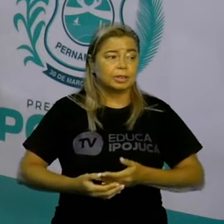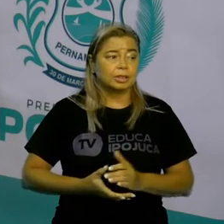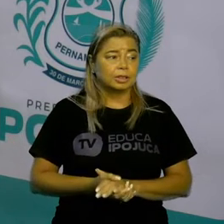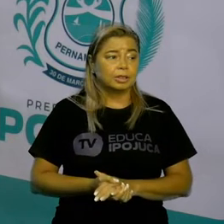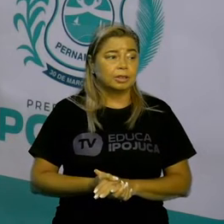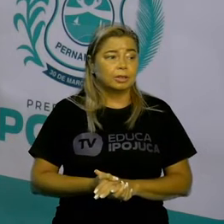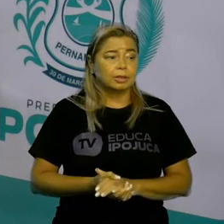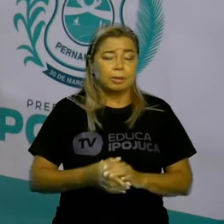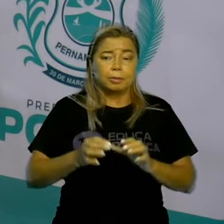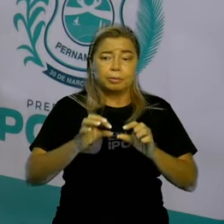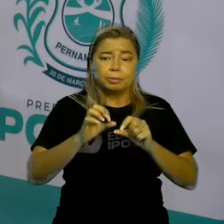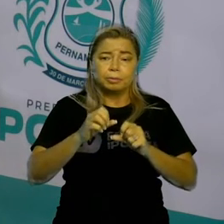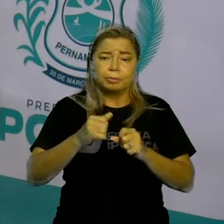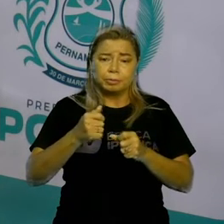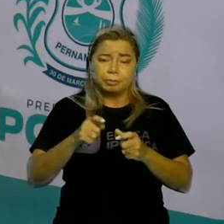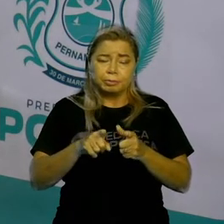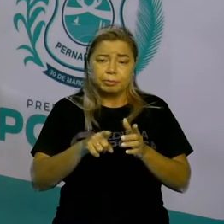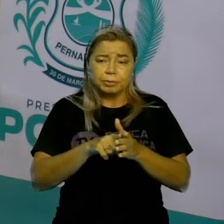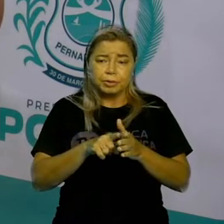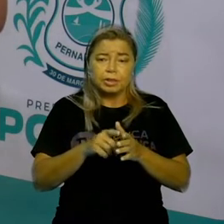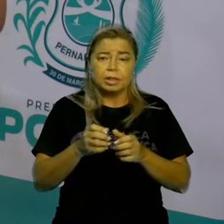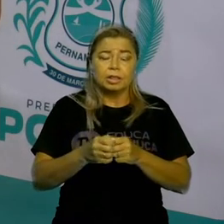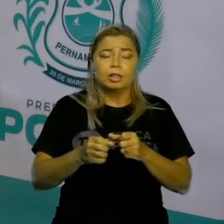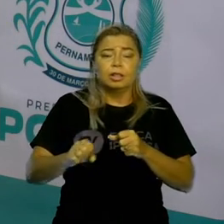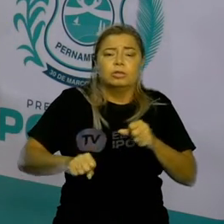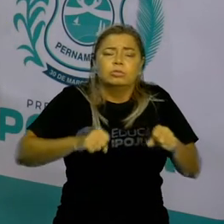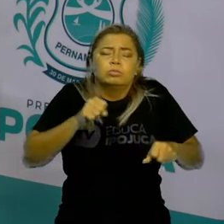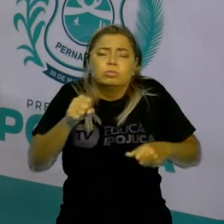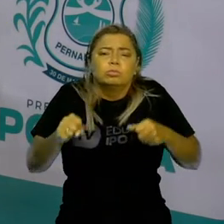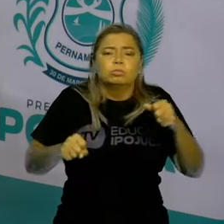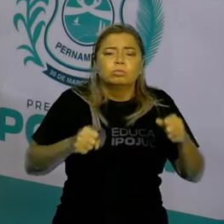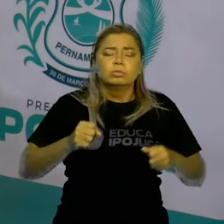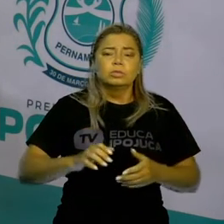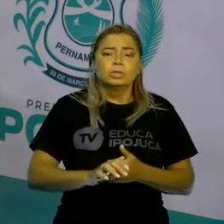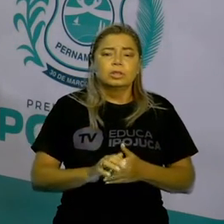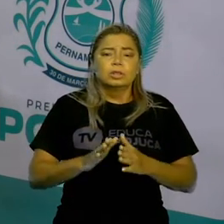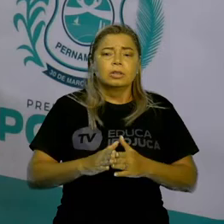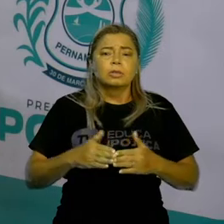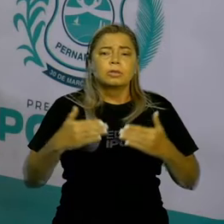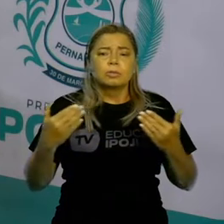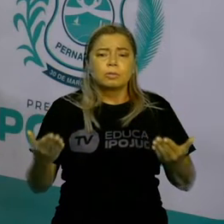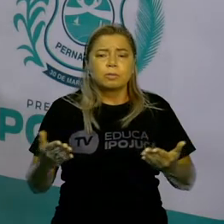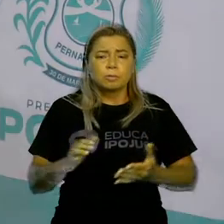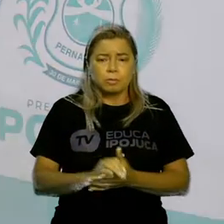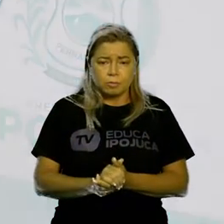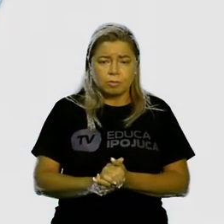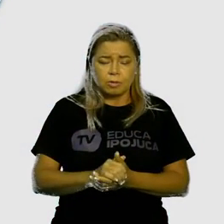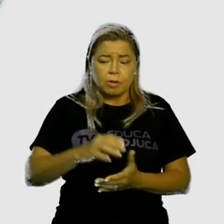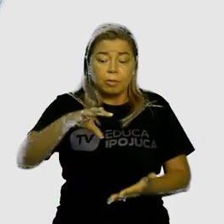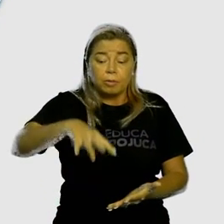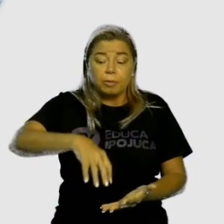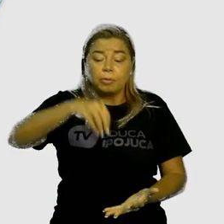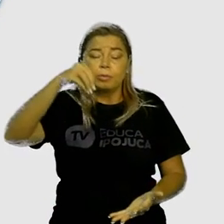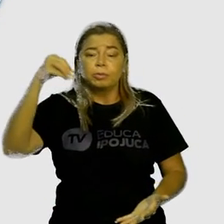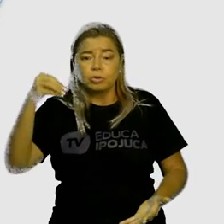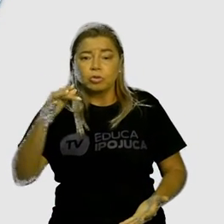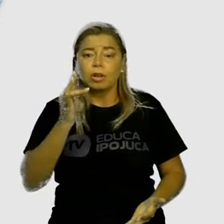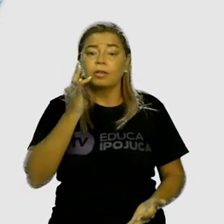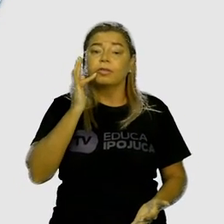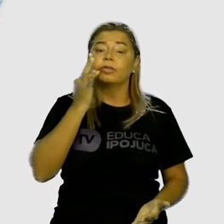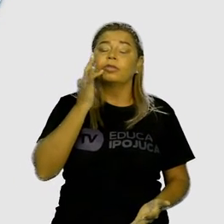uma pilha e um atleta aqui, tá certo? Qual a chance da gente encontrar, sortear uma fruta nessa